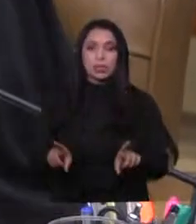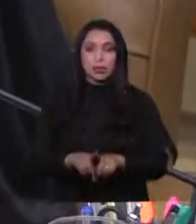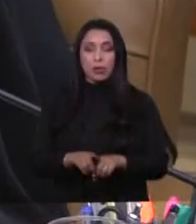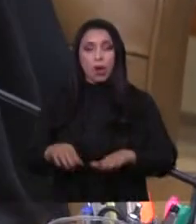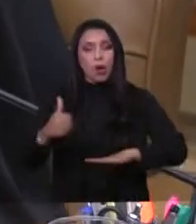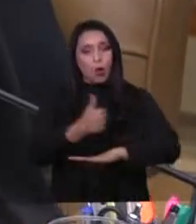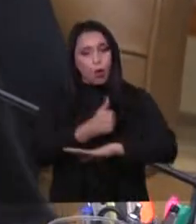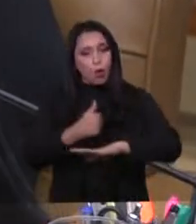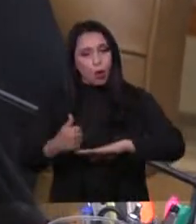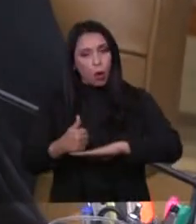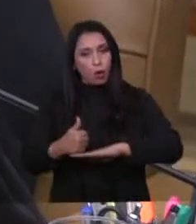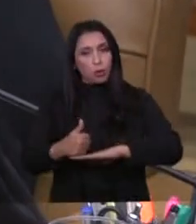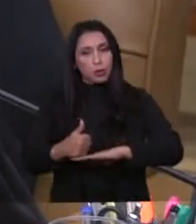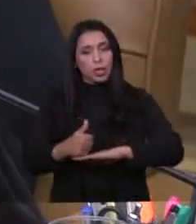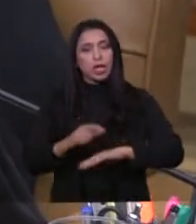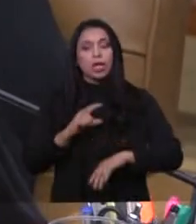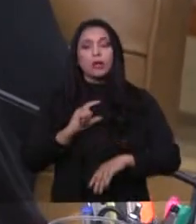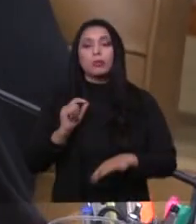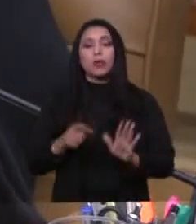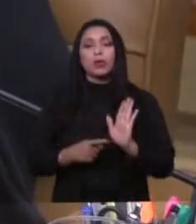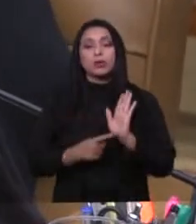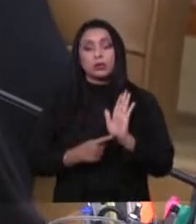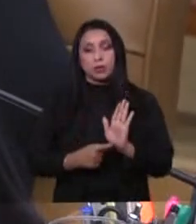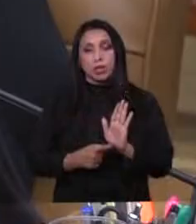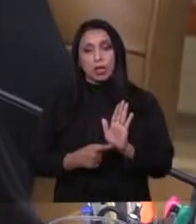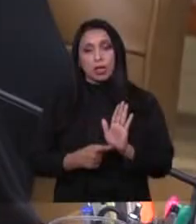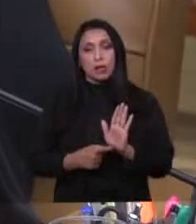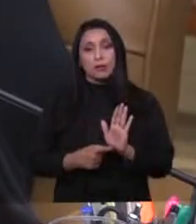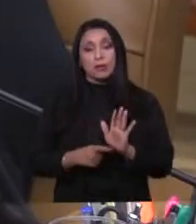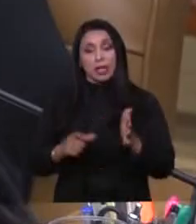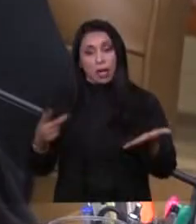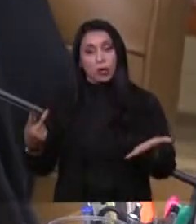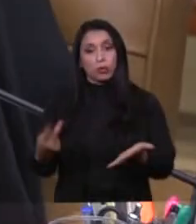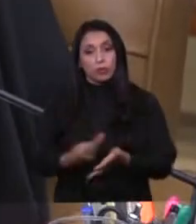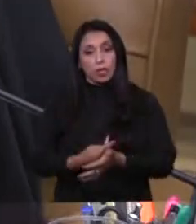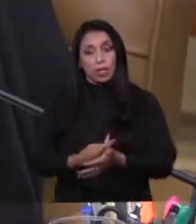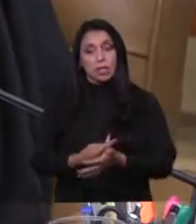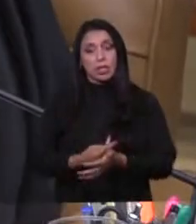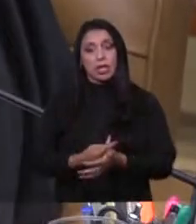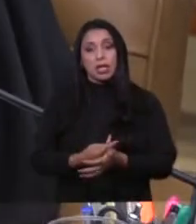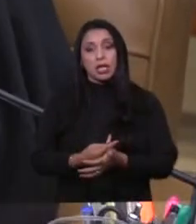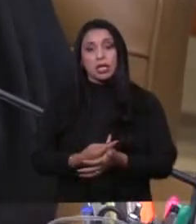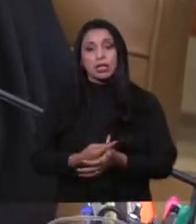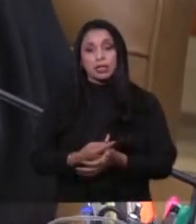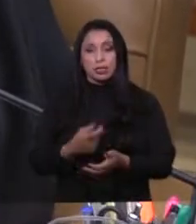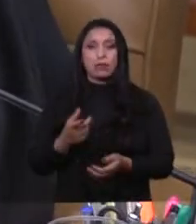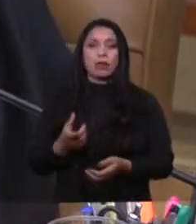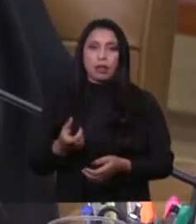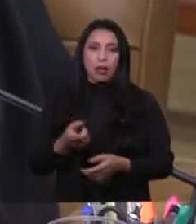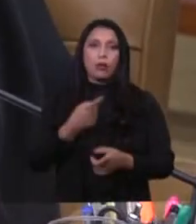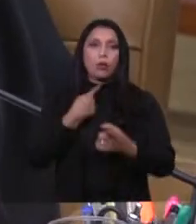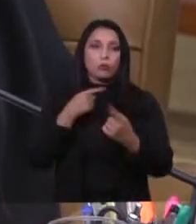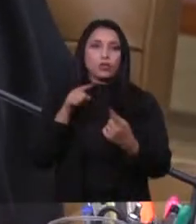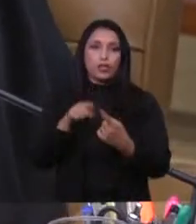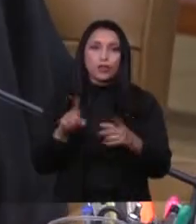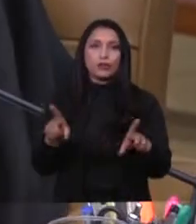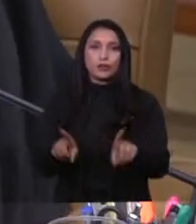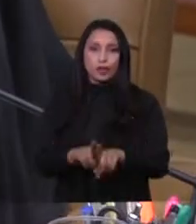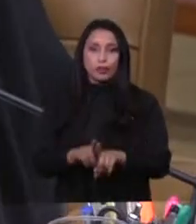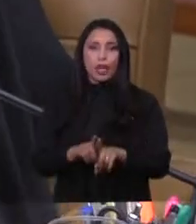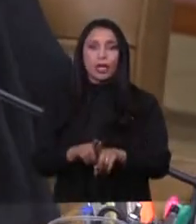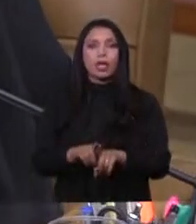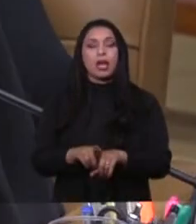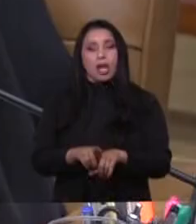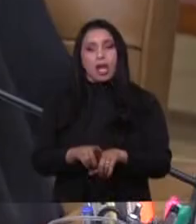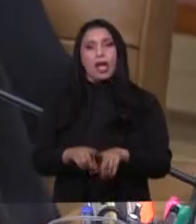golpe pressupõe, para que ele seja praticado, uma tentativa de se quebrar o Estado Democrático de Direito. Nem